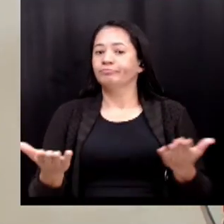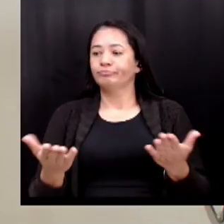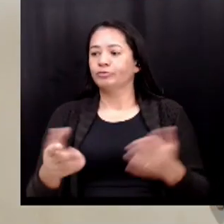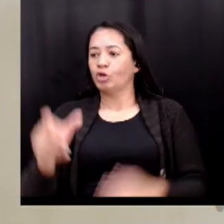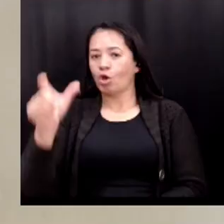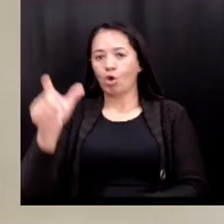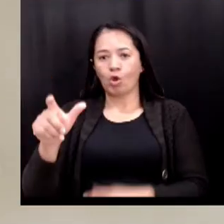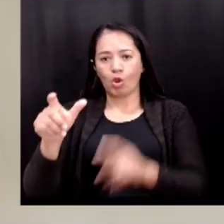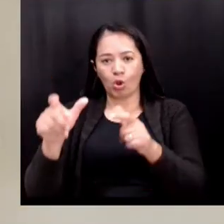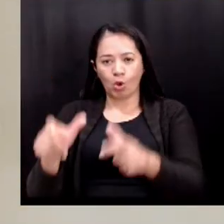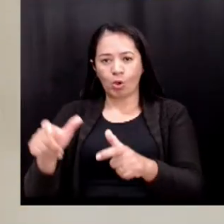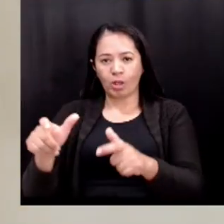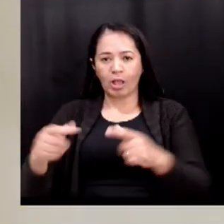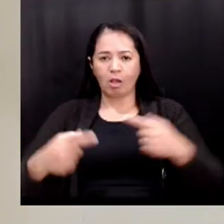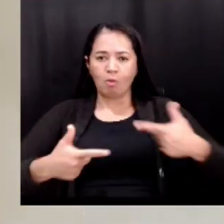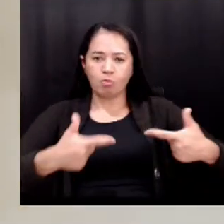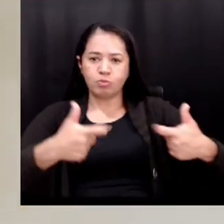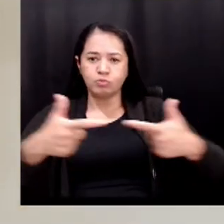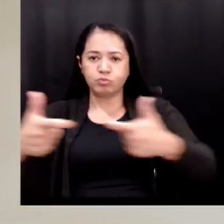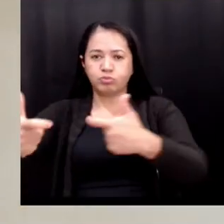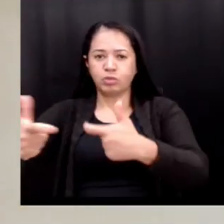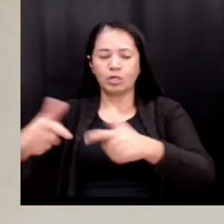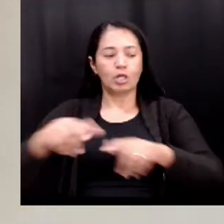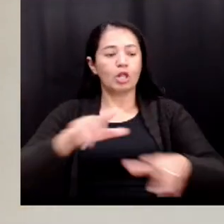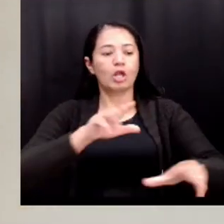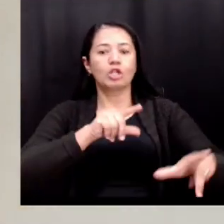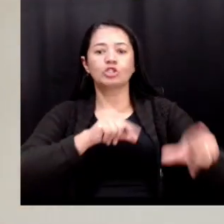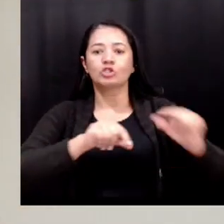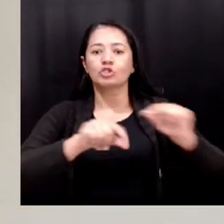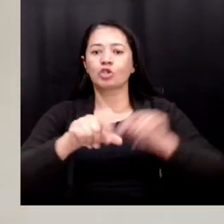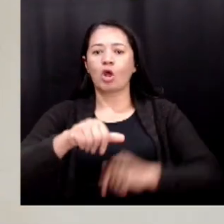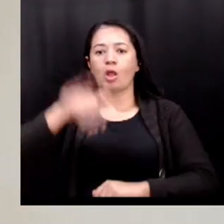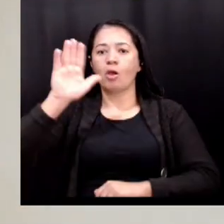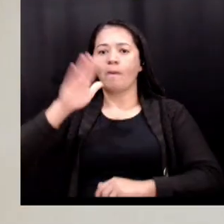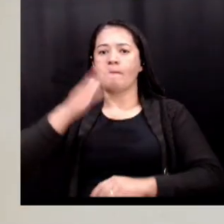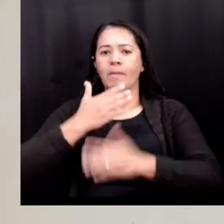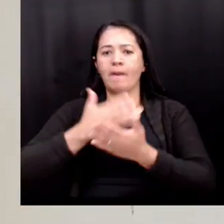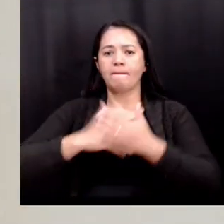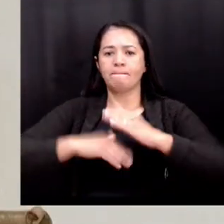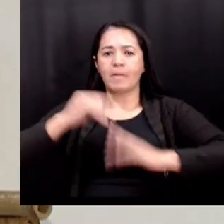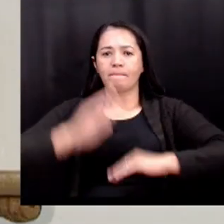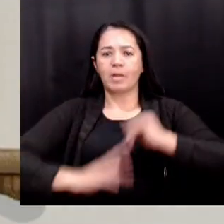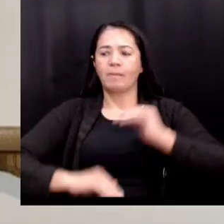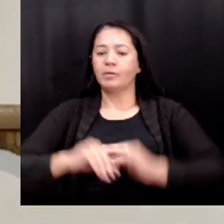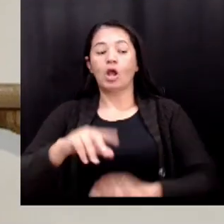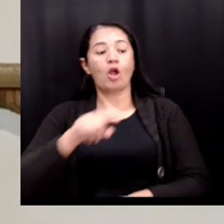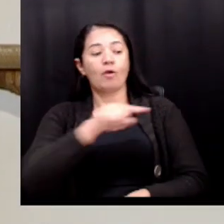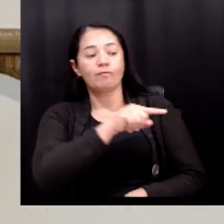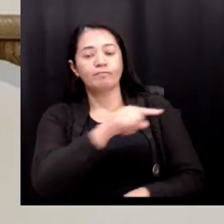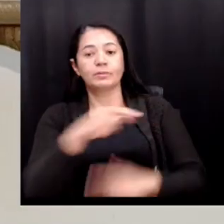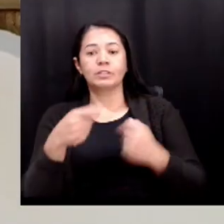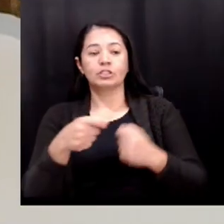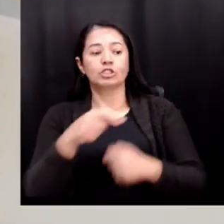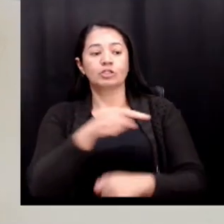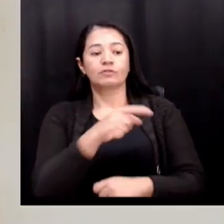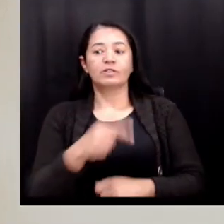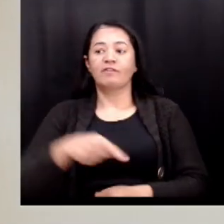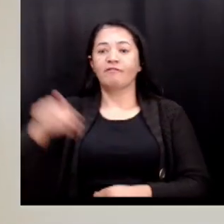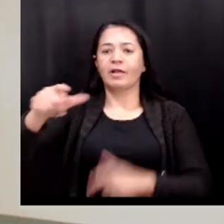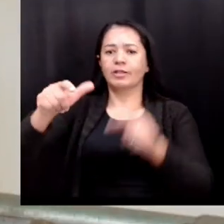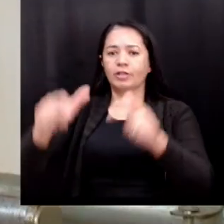guerra, chamaria os mais habilidosos e diria: preciso que vocês vão para tal lugar e